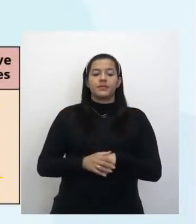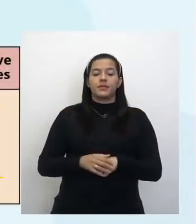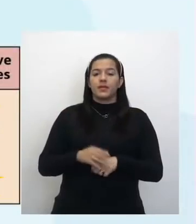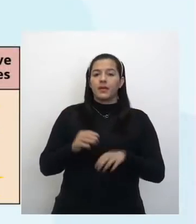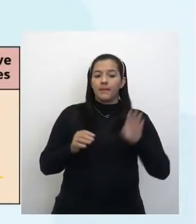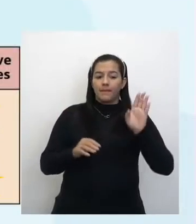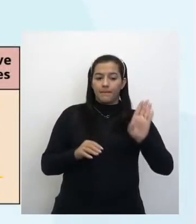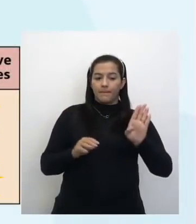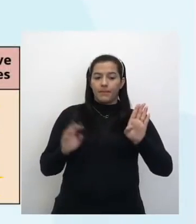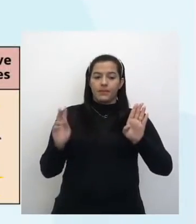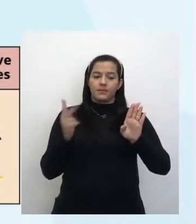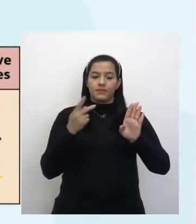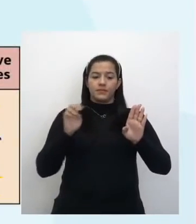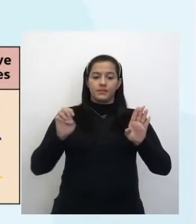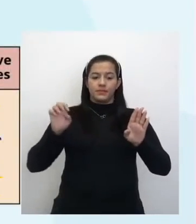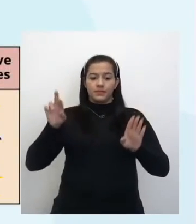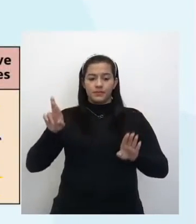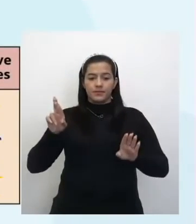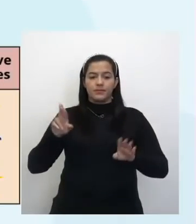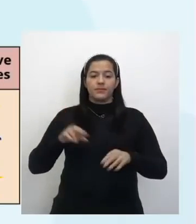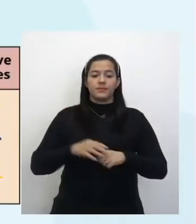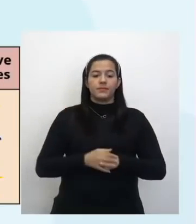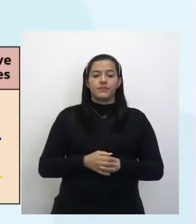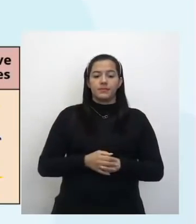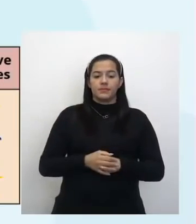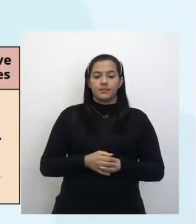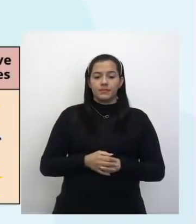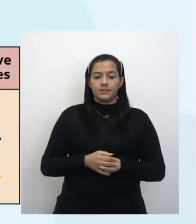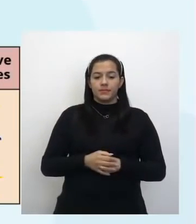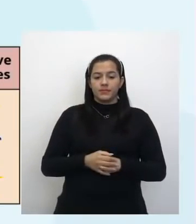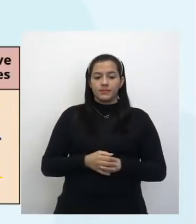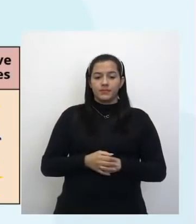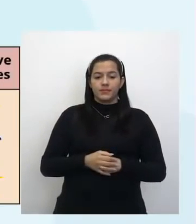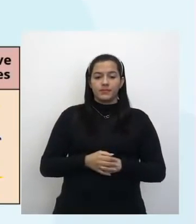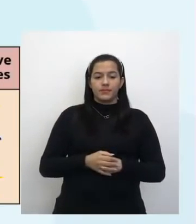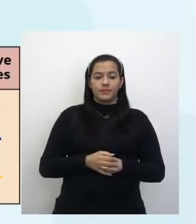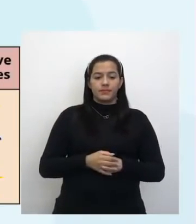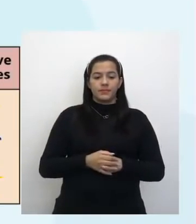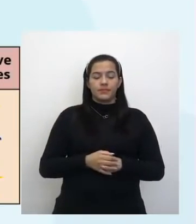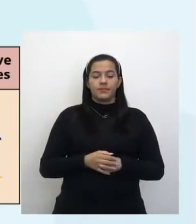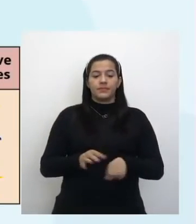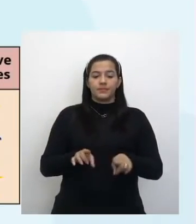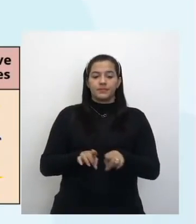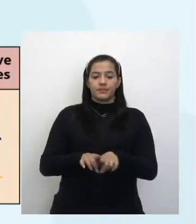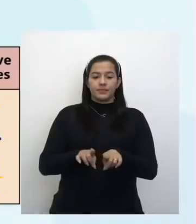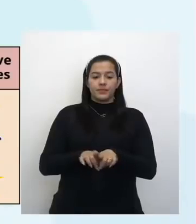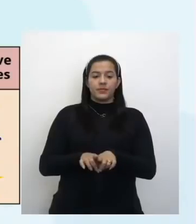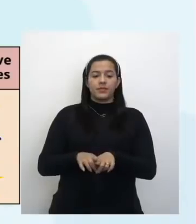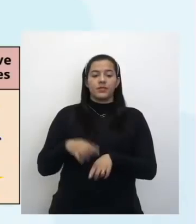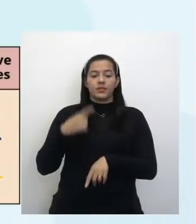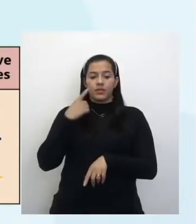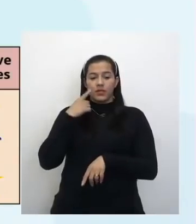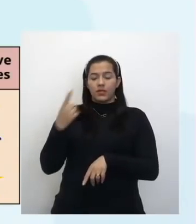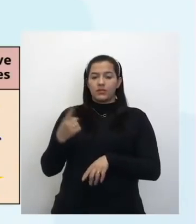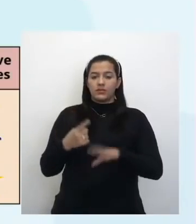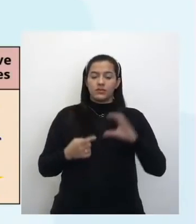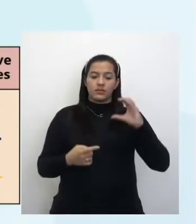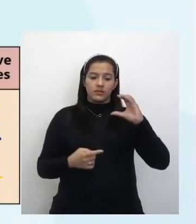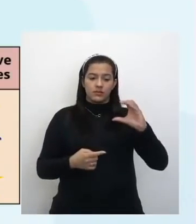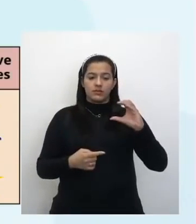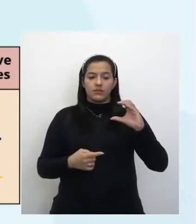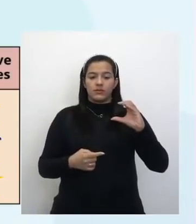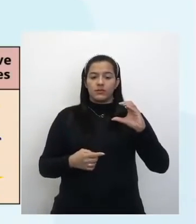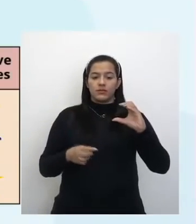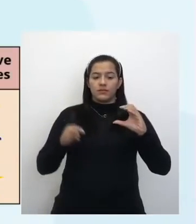Sister ela ela xixi na então aqui o nome dela é Luana aí é um crise aí eu sou crise EA foi minha